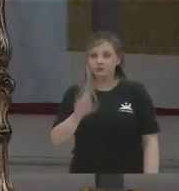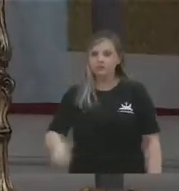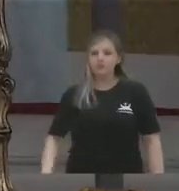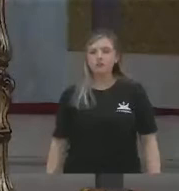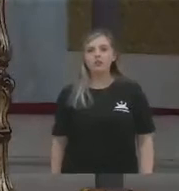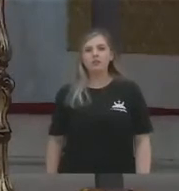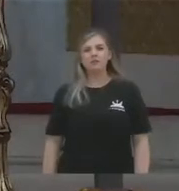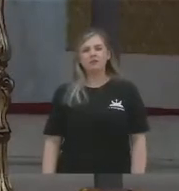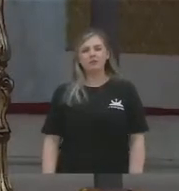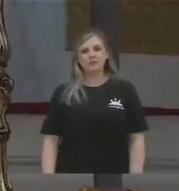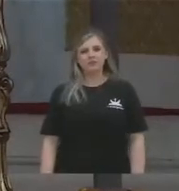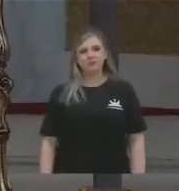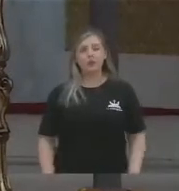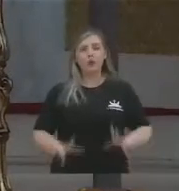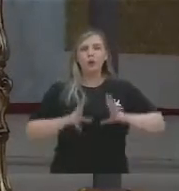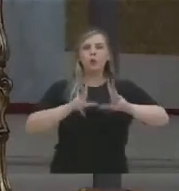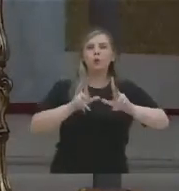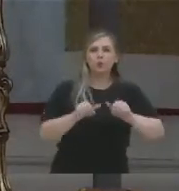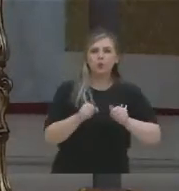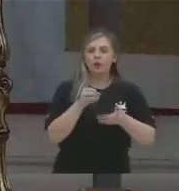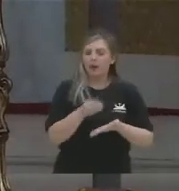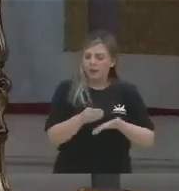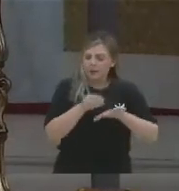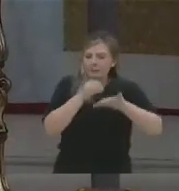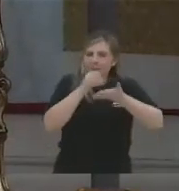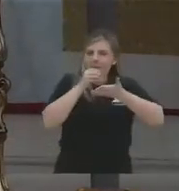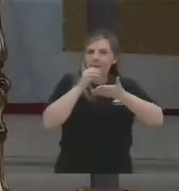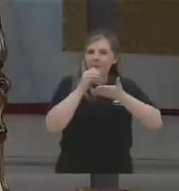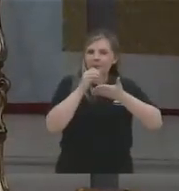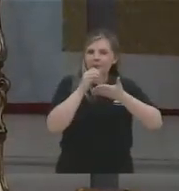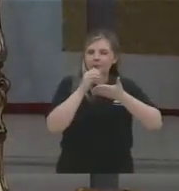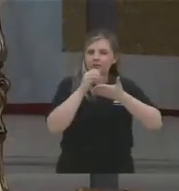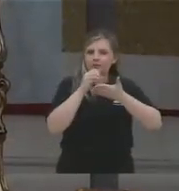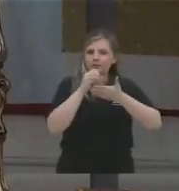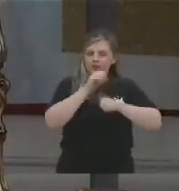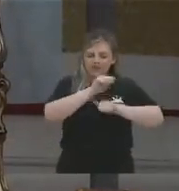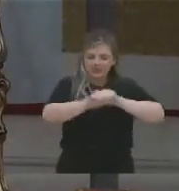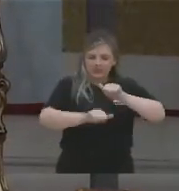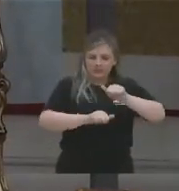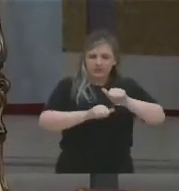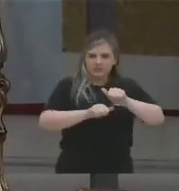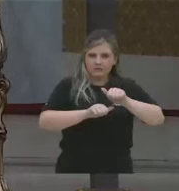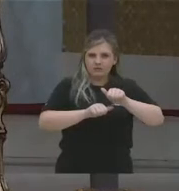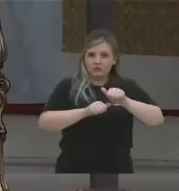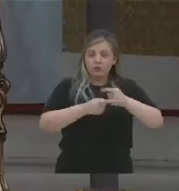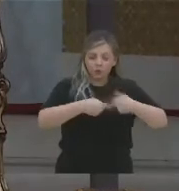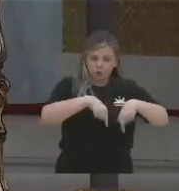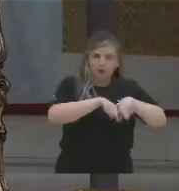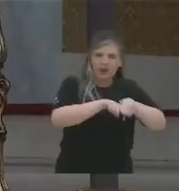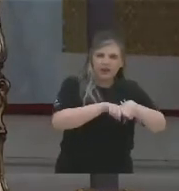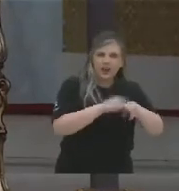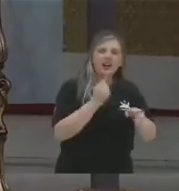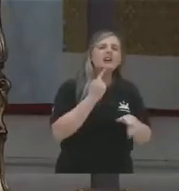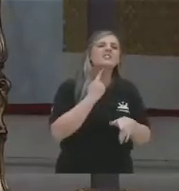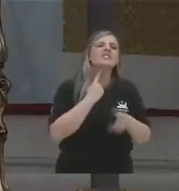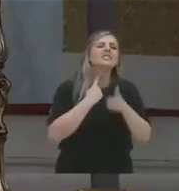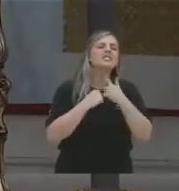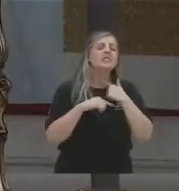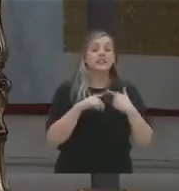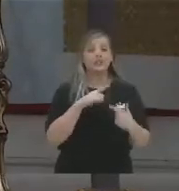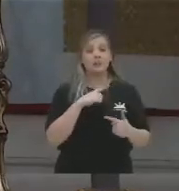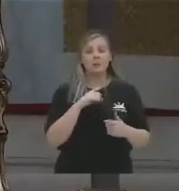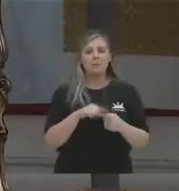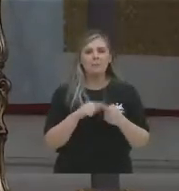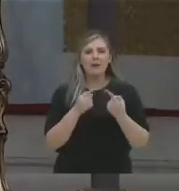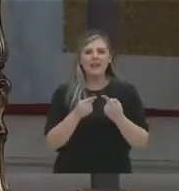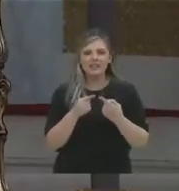todo aquele que beber desta água tornará a ter sede, mas o que beber da água que eu lhe der, jamais terá